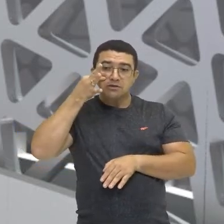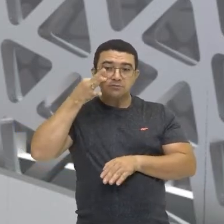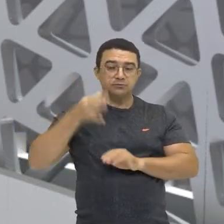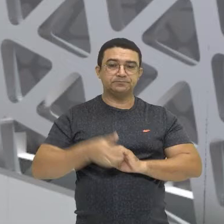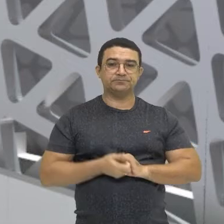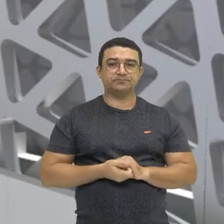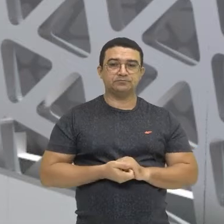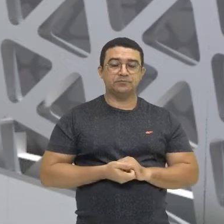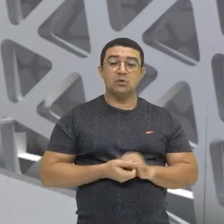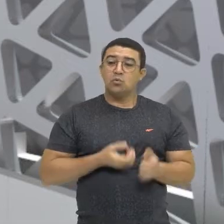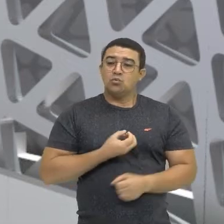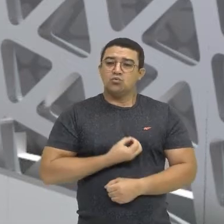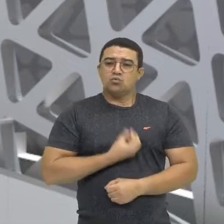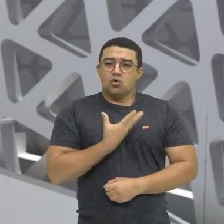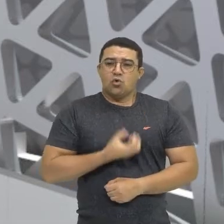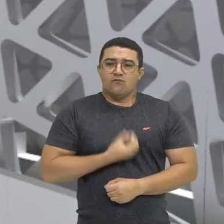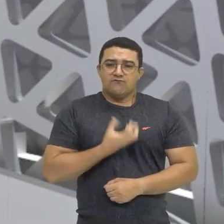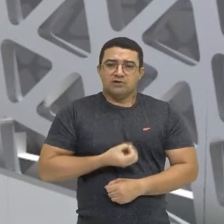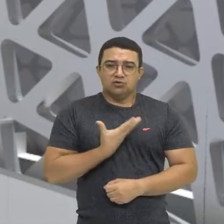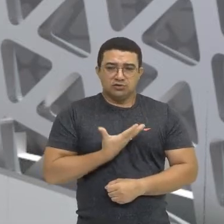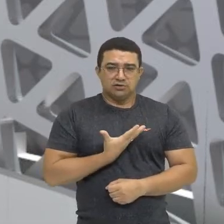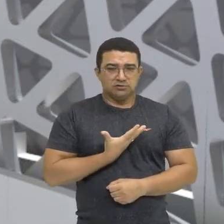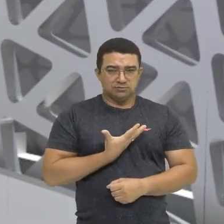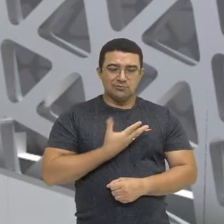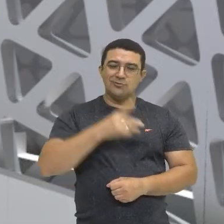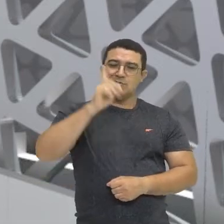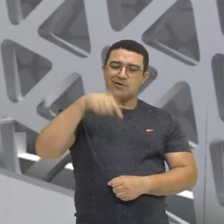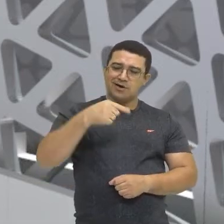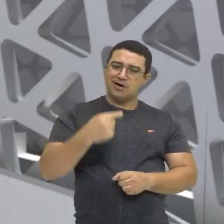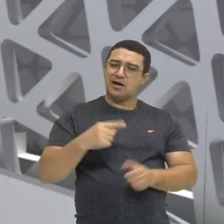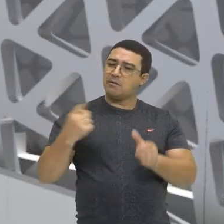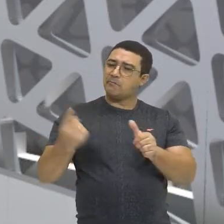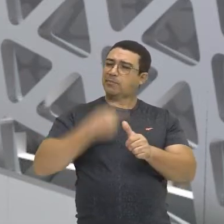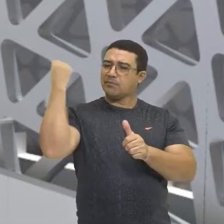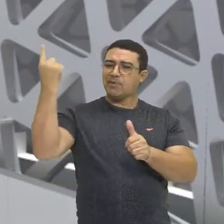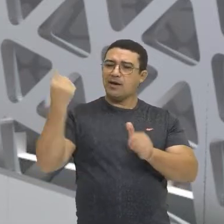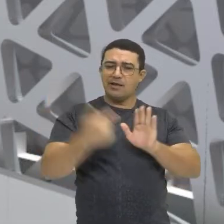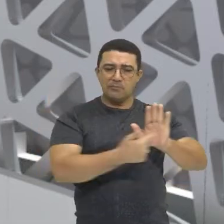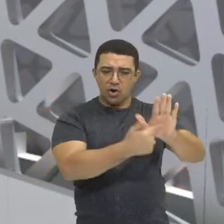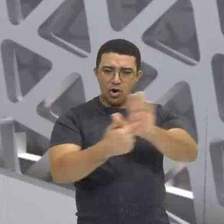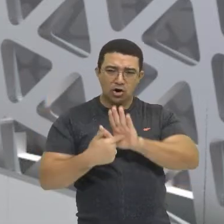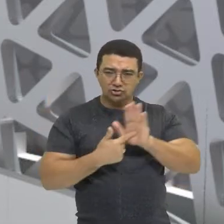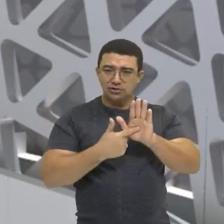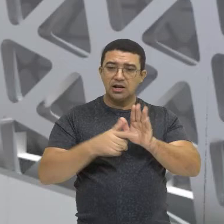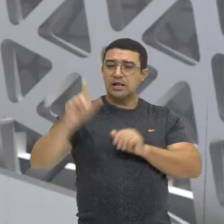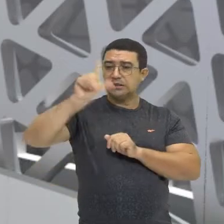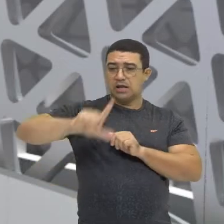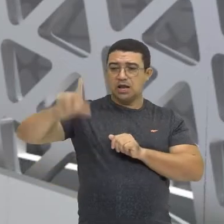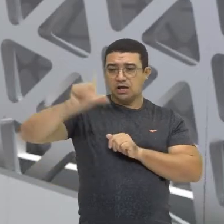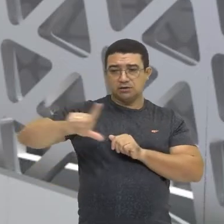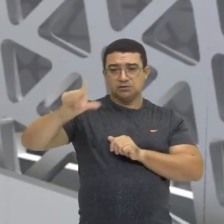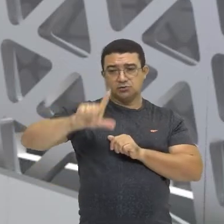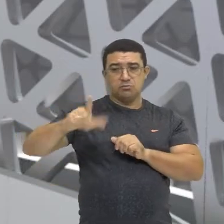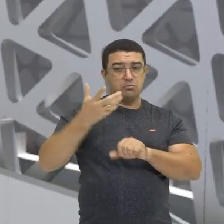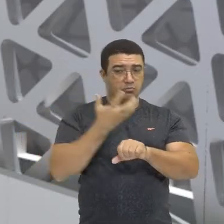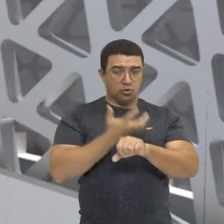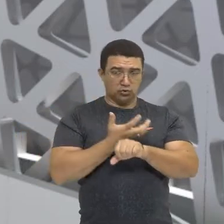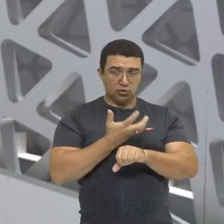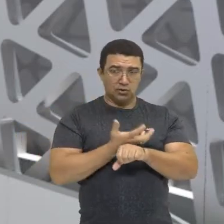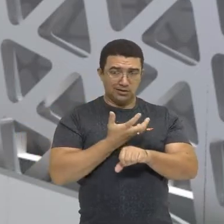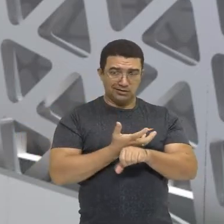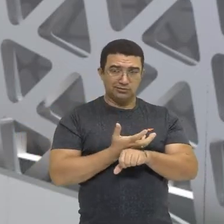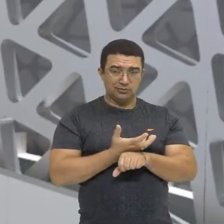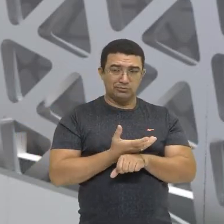trovadorismo, é que constitui as primeiras manifestações literárias da língua portuguesa e vai dar origem à nossa